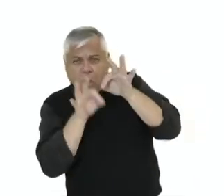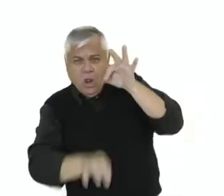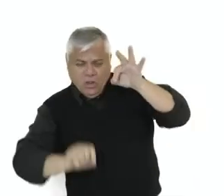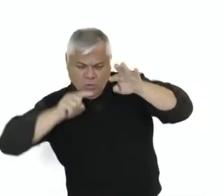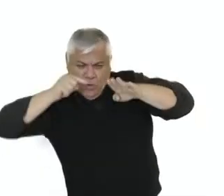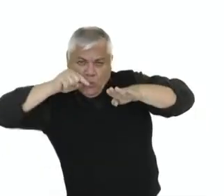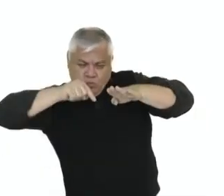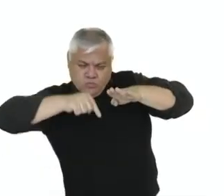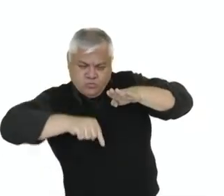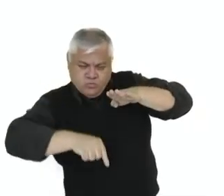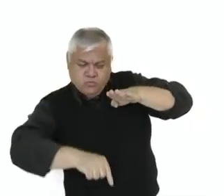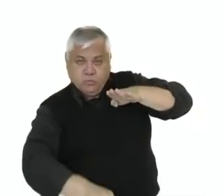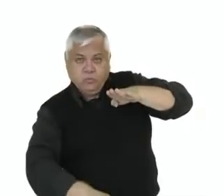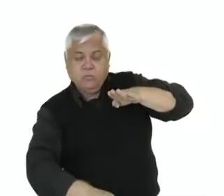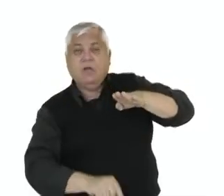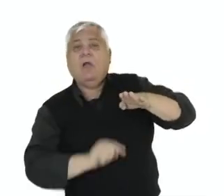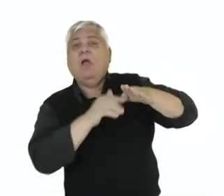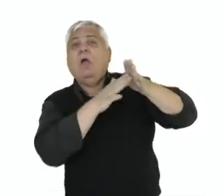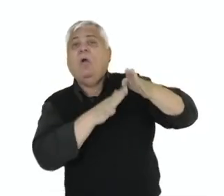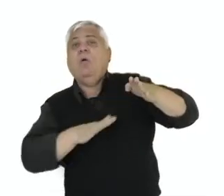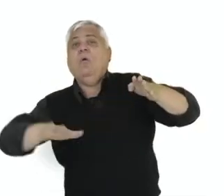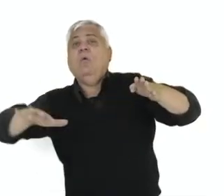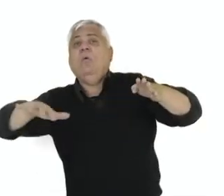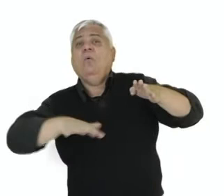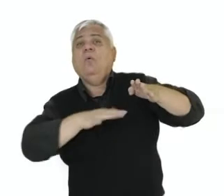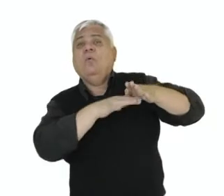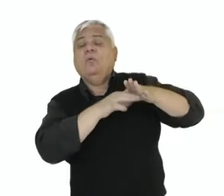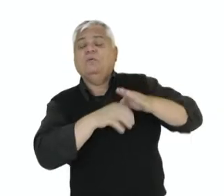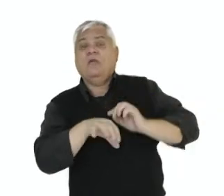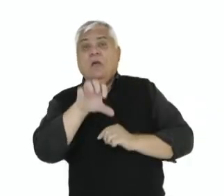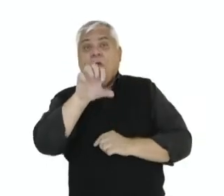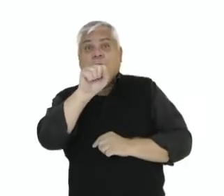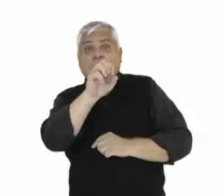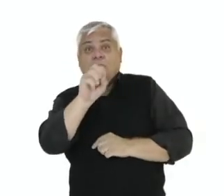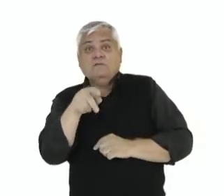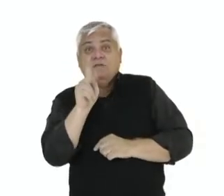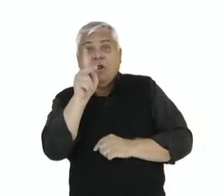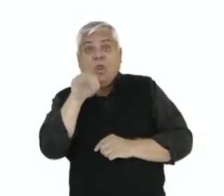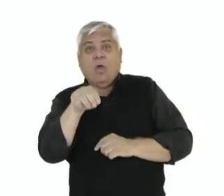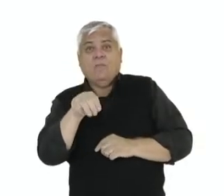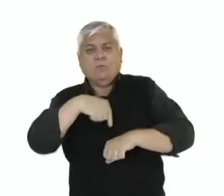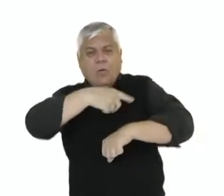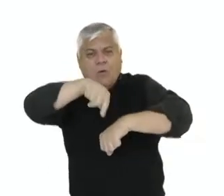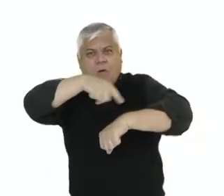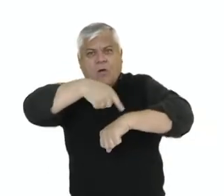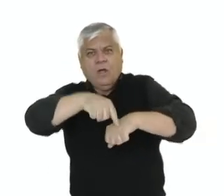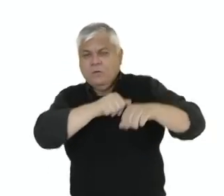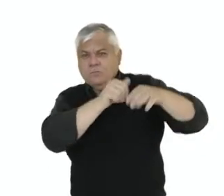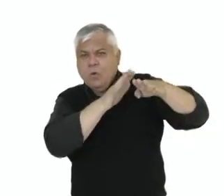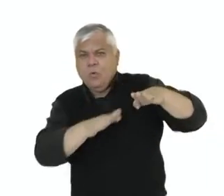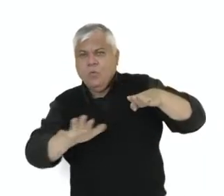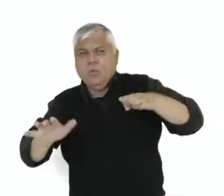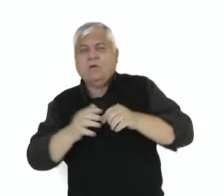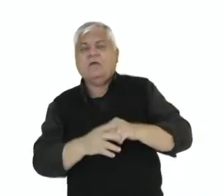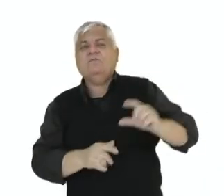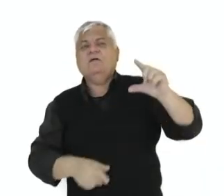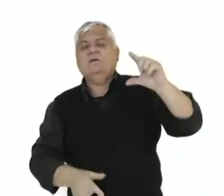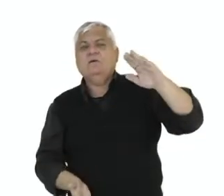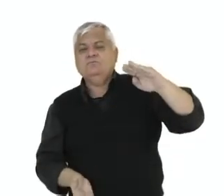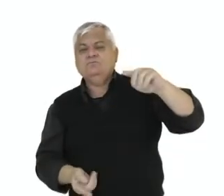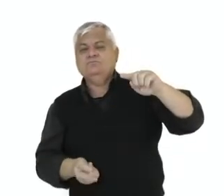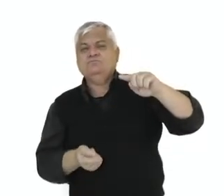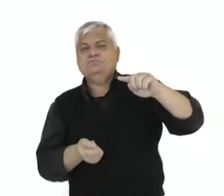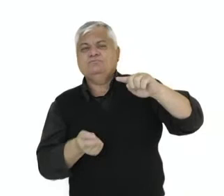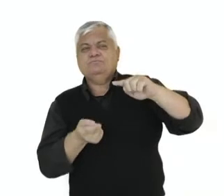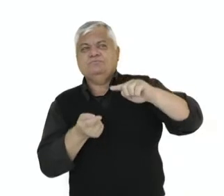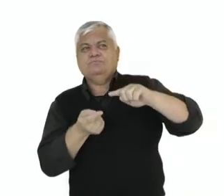onda, 800 km por hora. É bem alto. Agora, vamos reduzir a profundidade. Olha só,